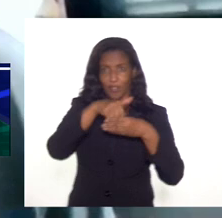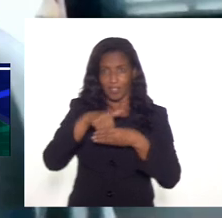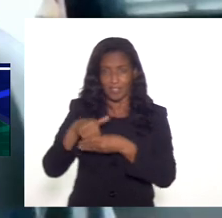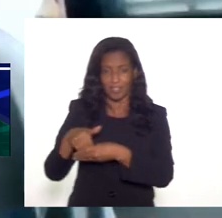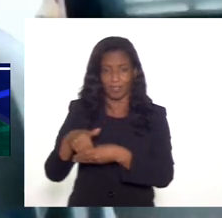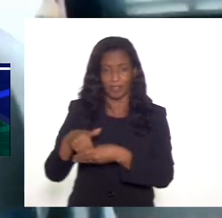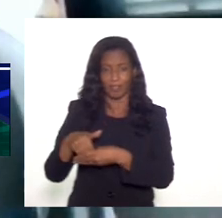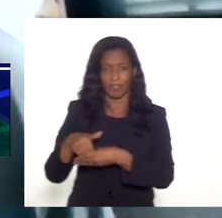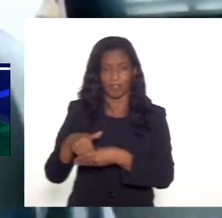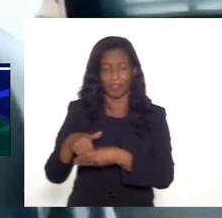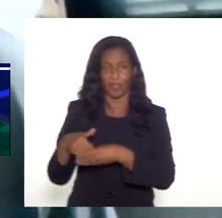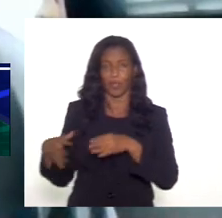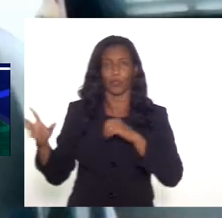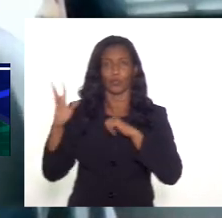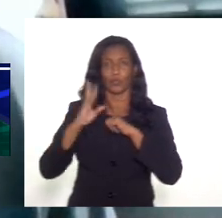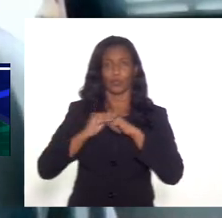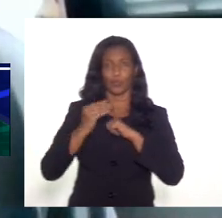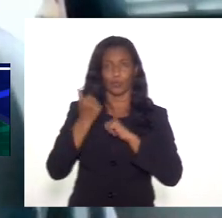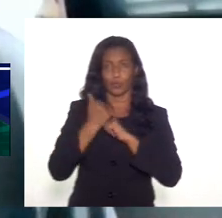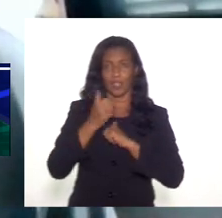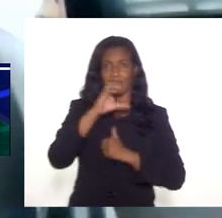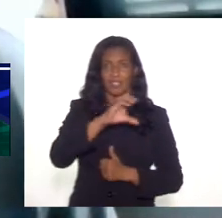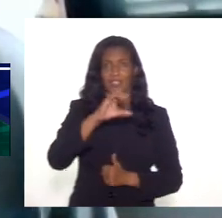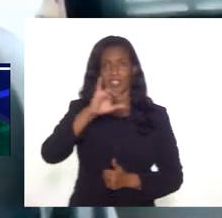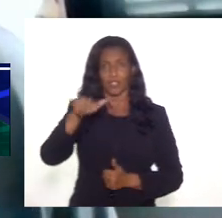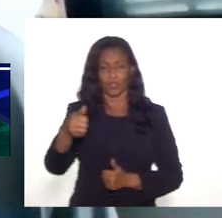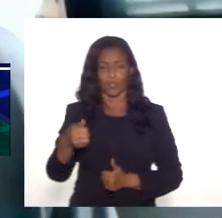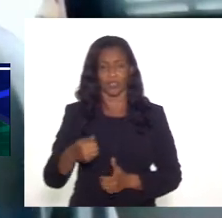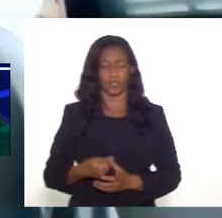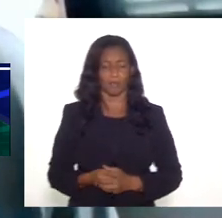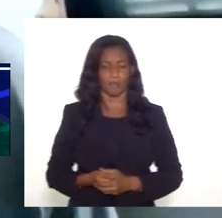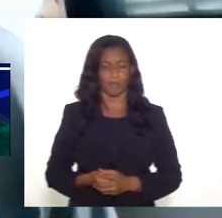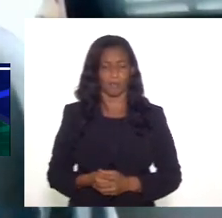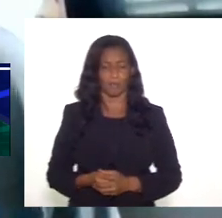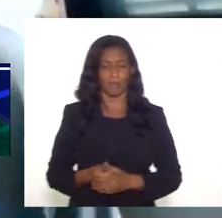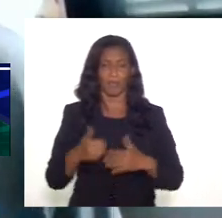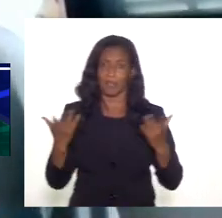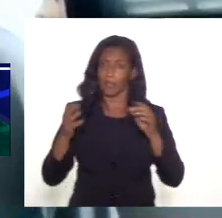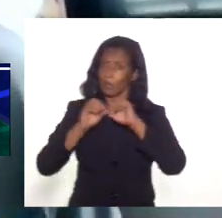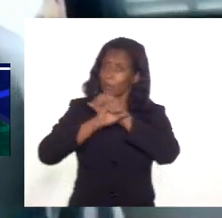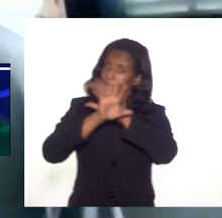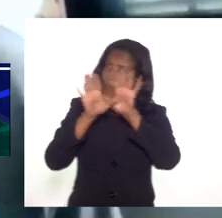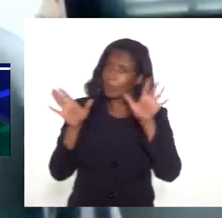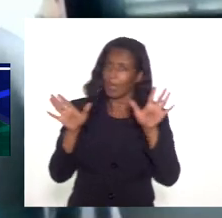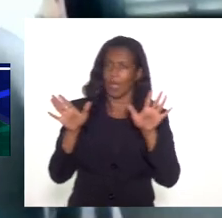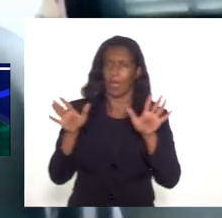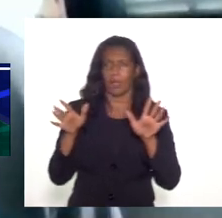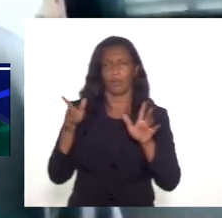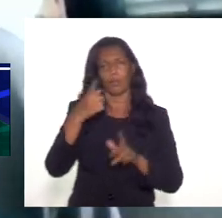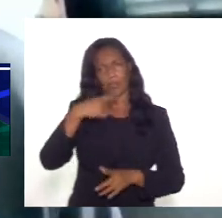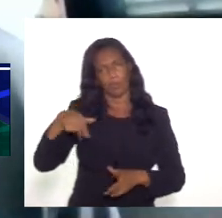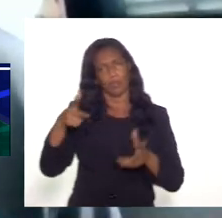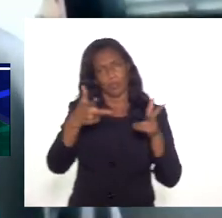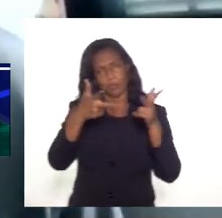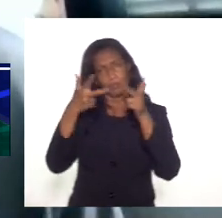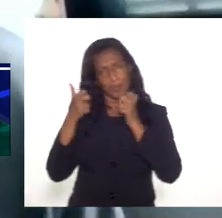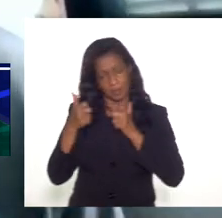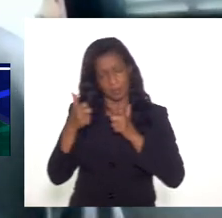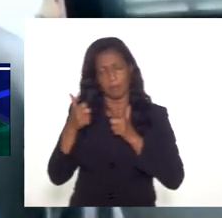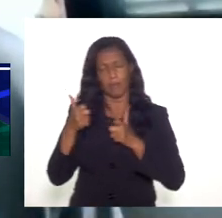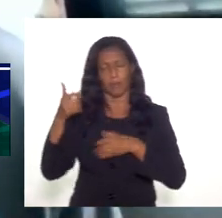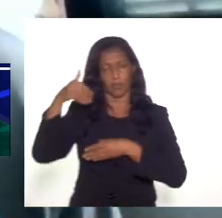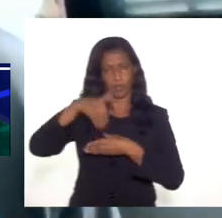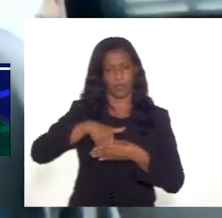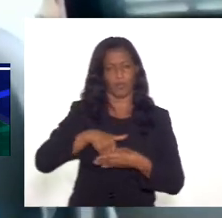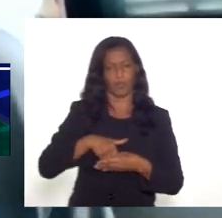o substitutivo da CCJ. Então, não ficou claro. Embora todos nós percebêssemos que foi isso que nós